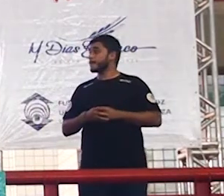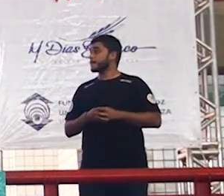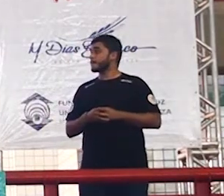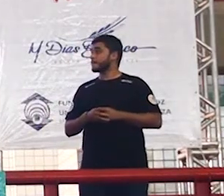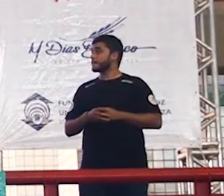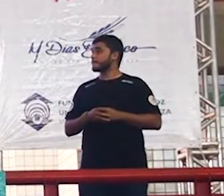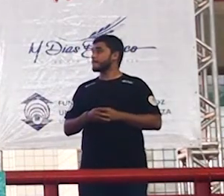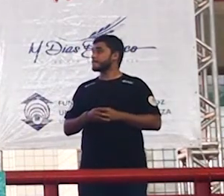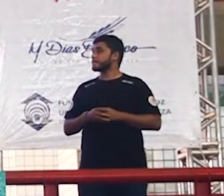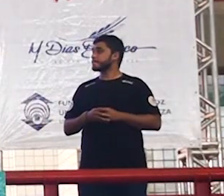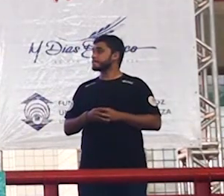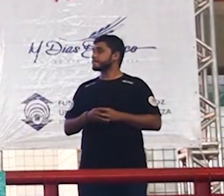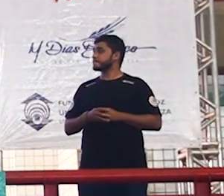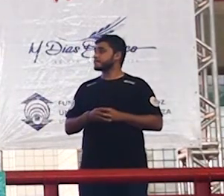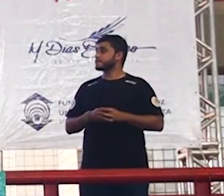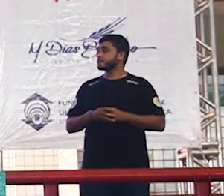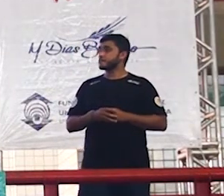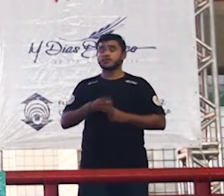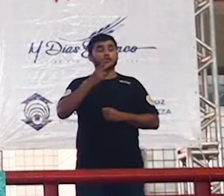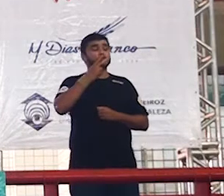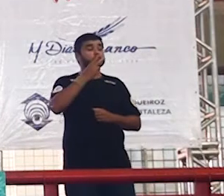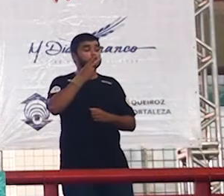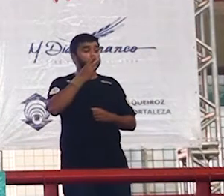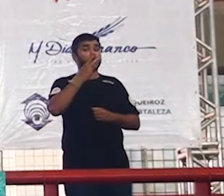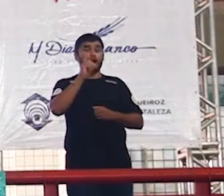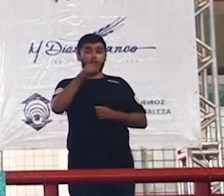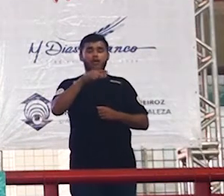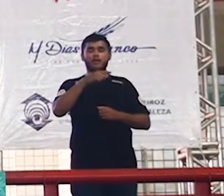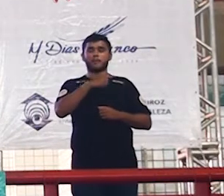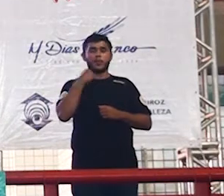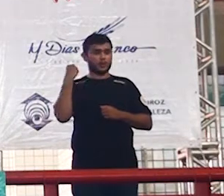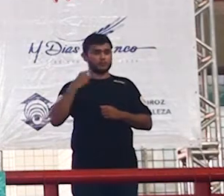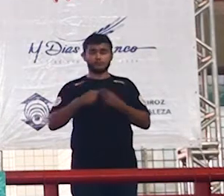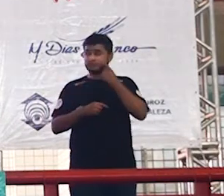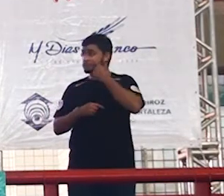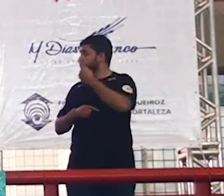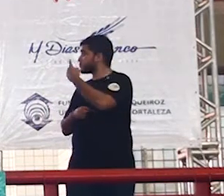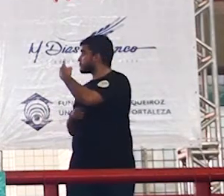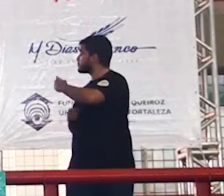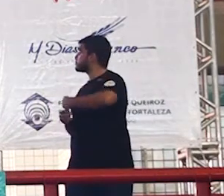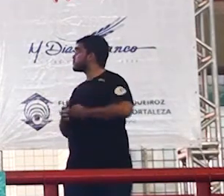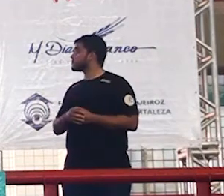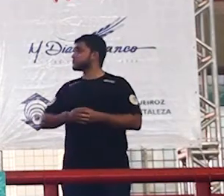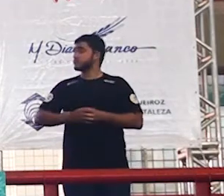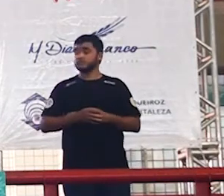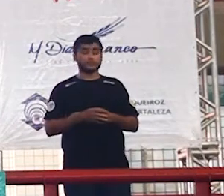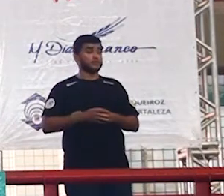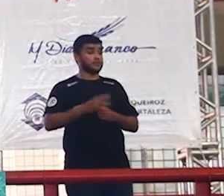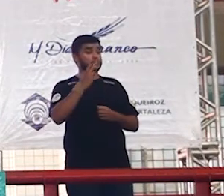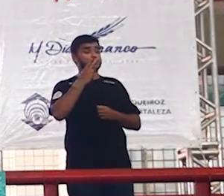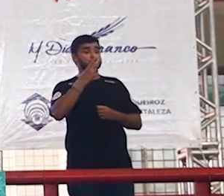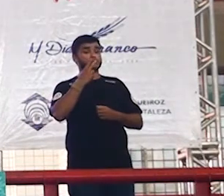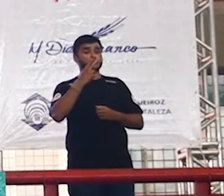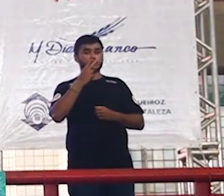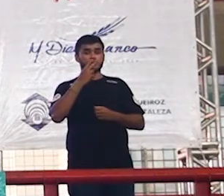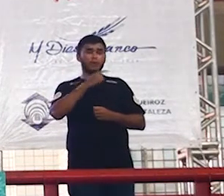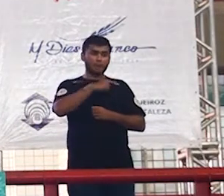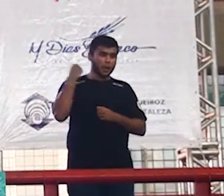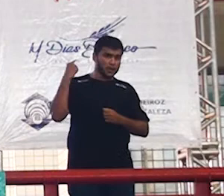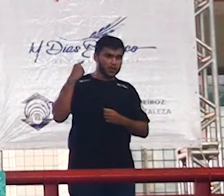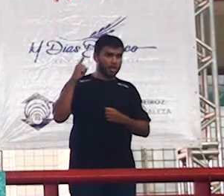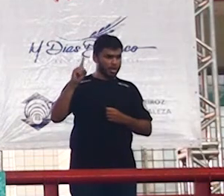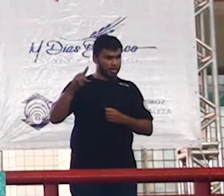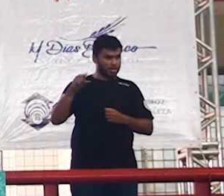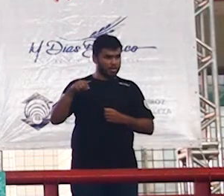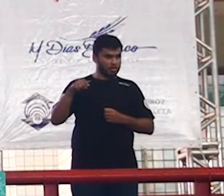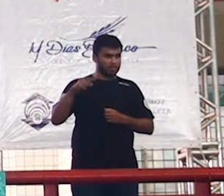Como? O cigarro mata. Ok, eu posso interpretar esse texto pensando, o cigarro mata?